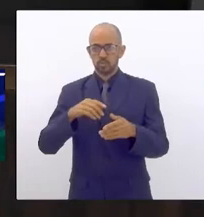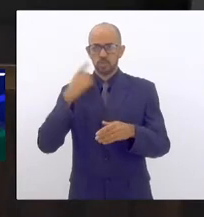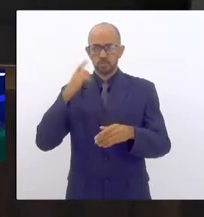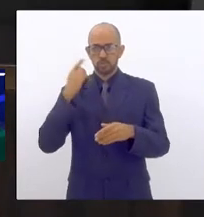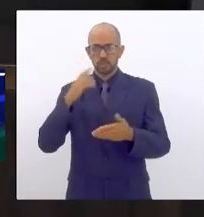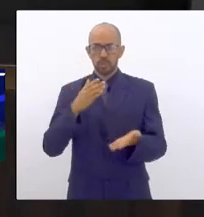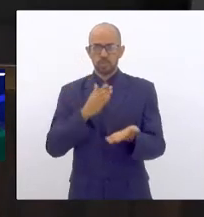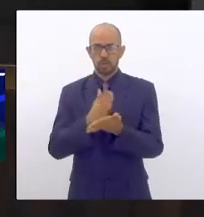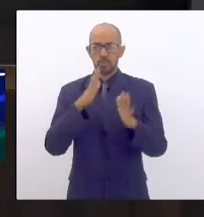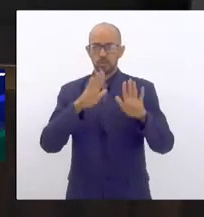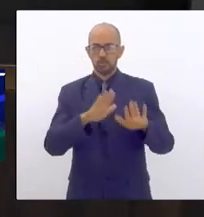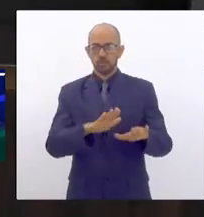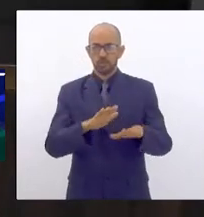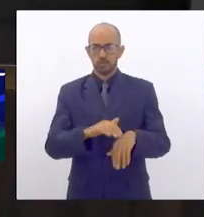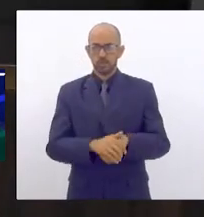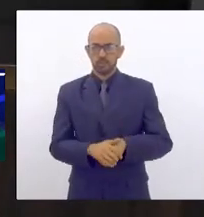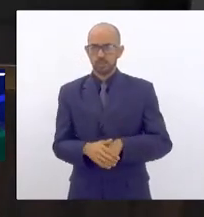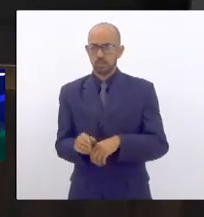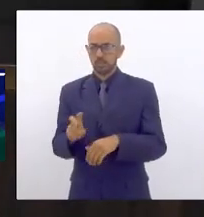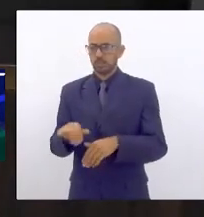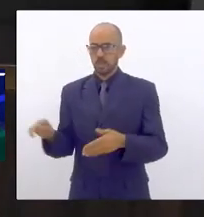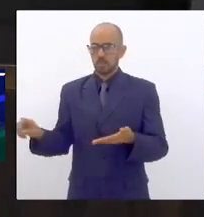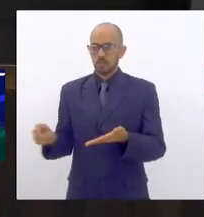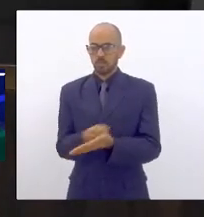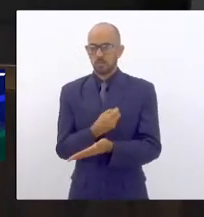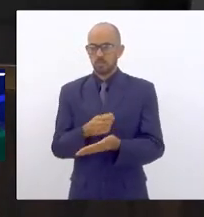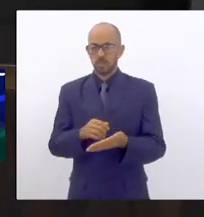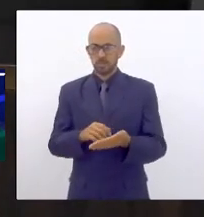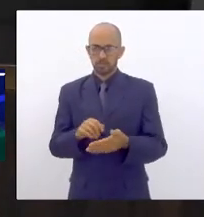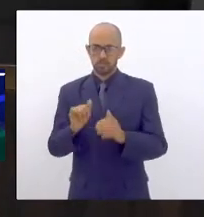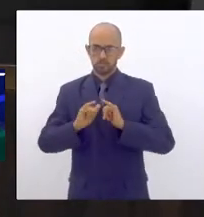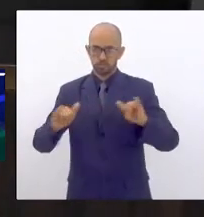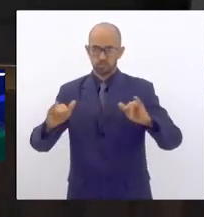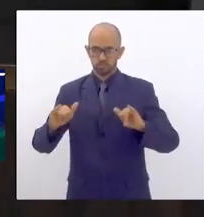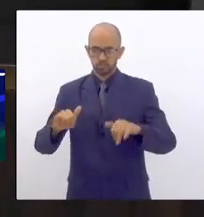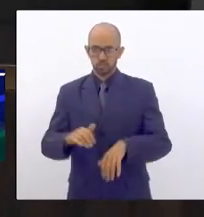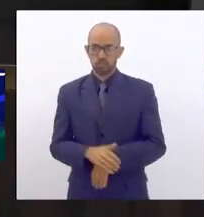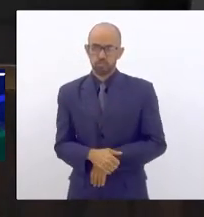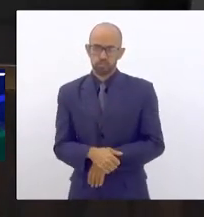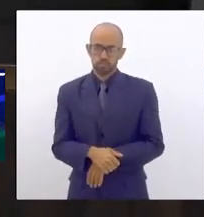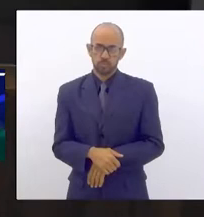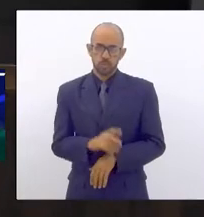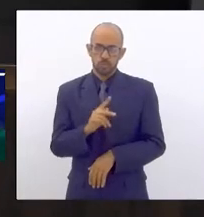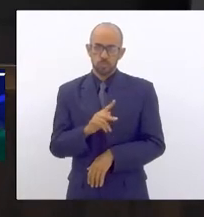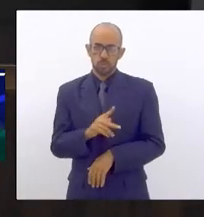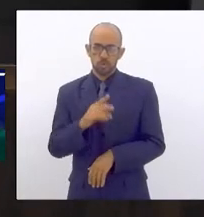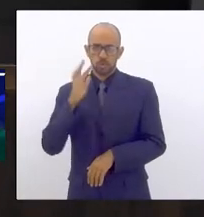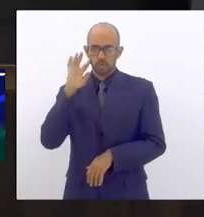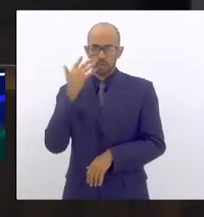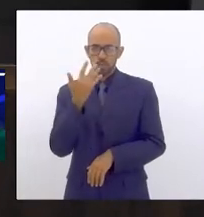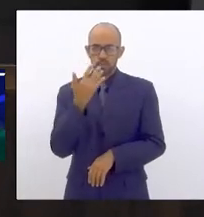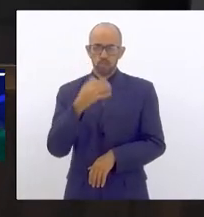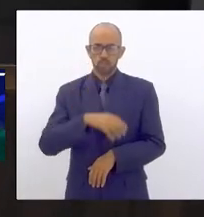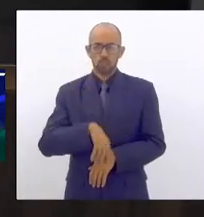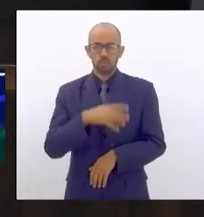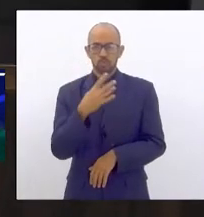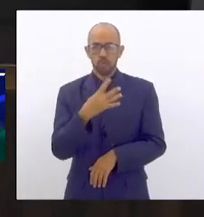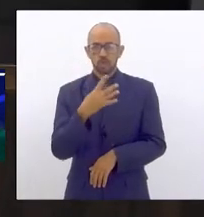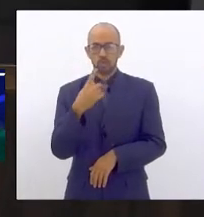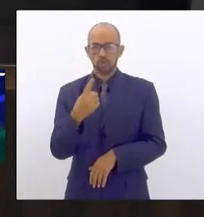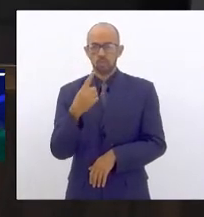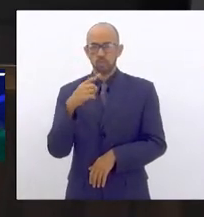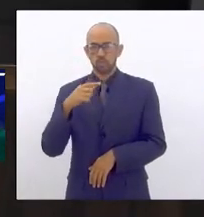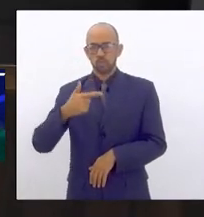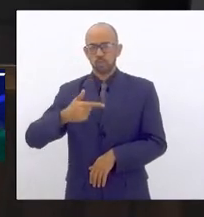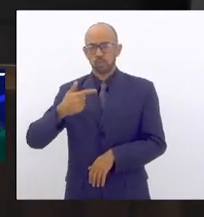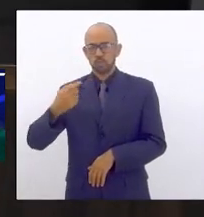aprovam, permaneçam como estão aprovados, vai à promulgação. Projeto de resolução número 1423-22,